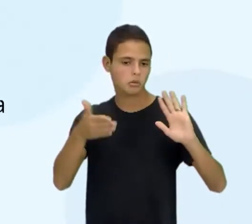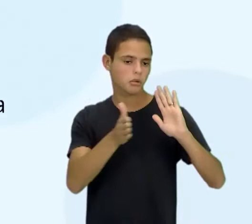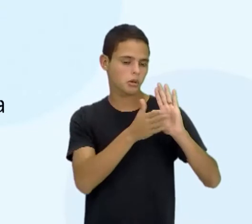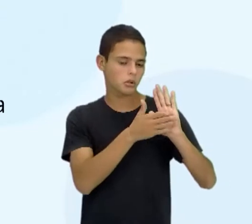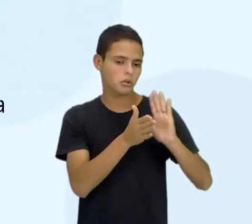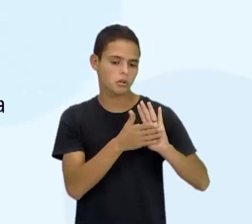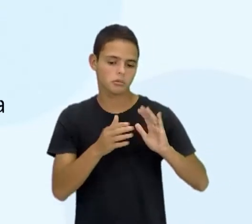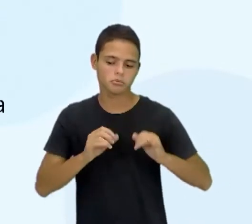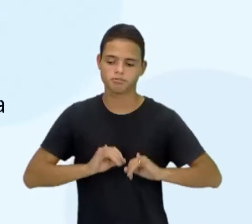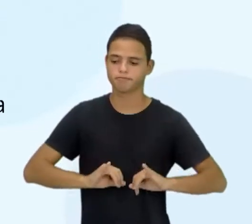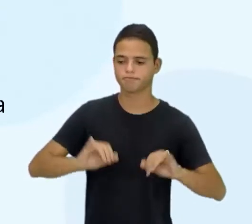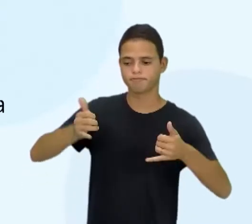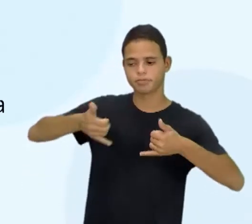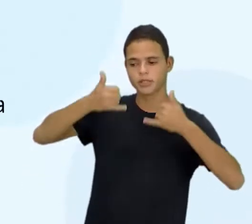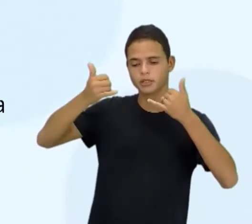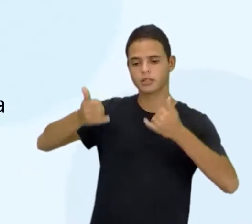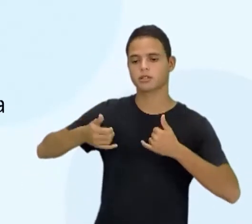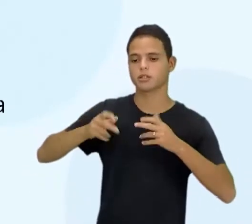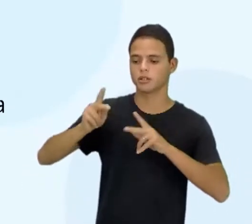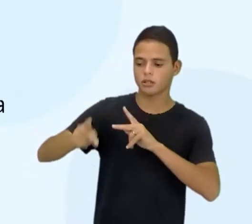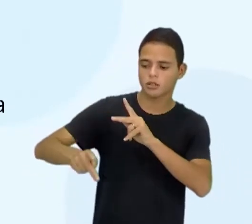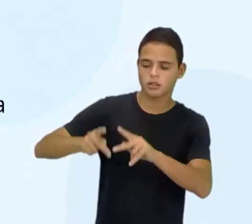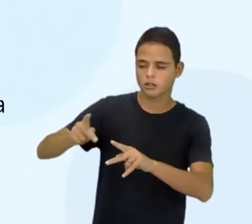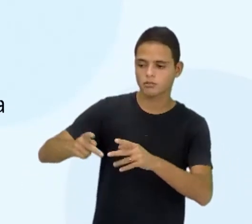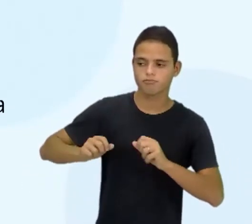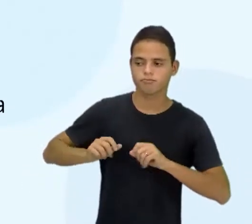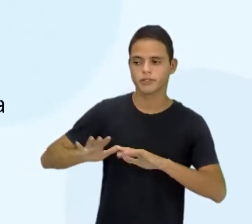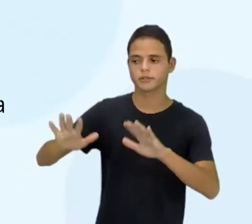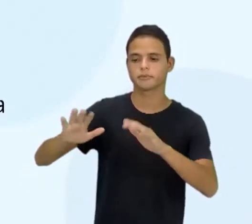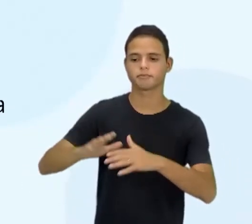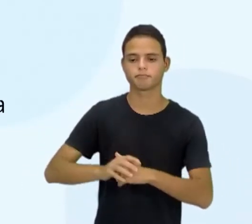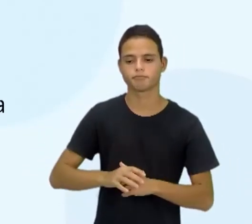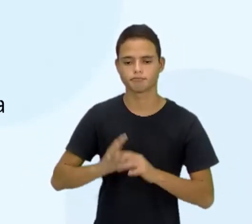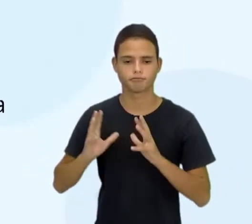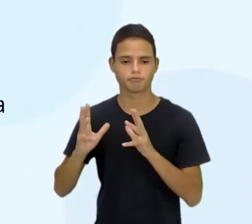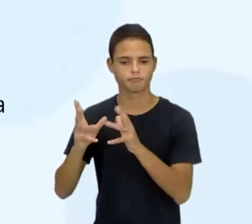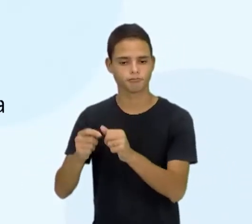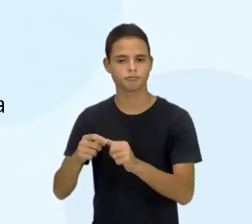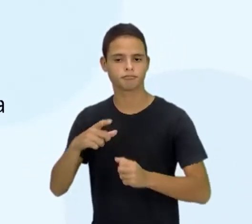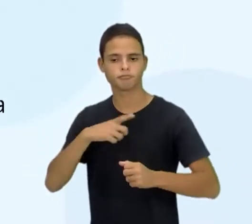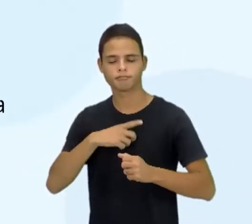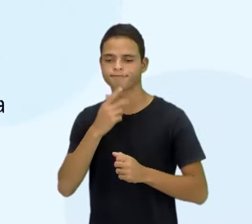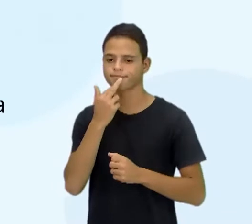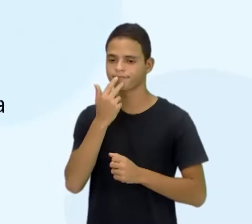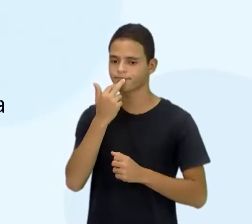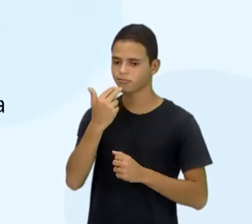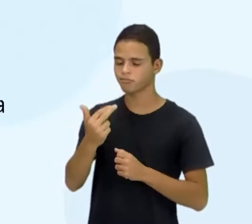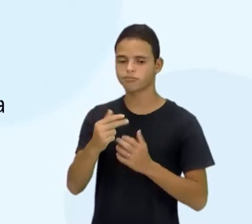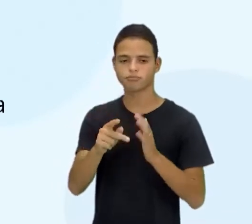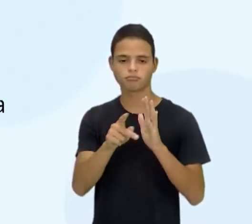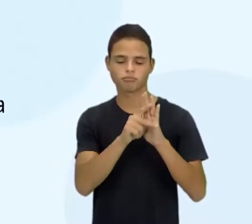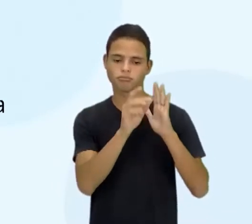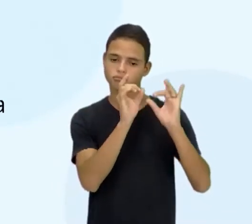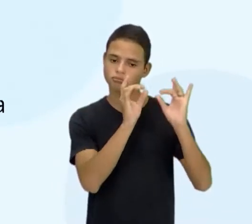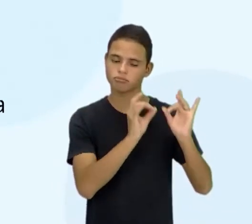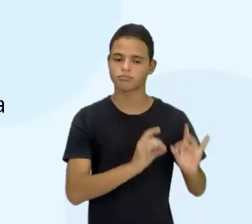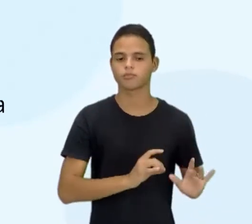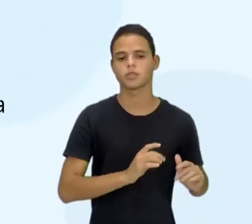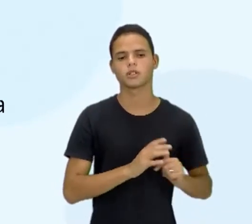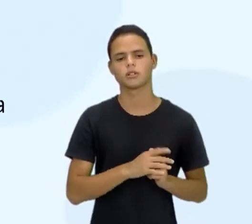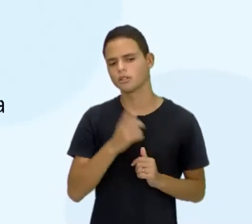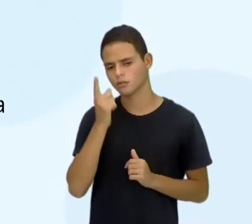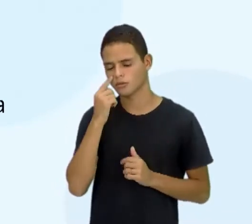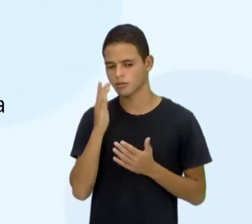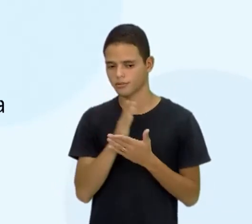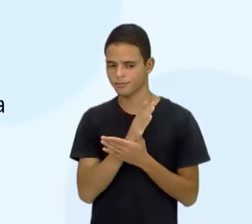saberes científicos à população em geral. Ele possui marcas linguísticas específicas, vejamos